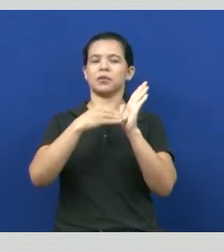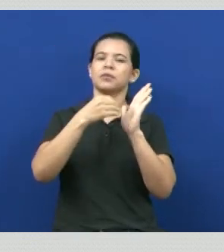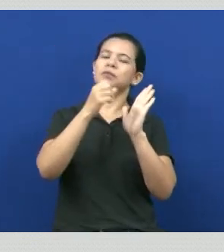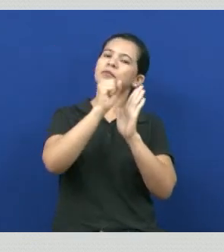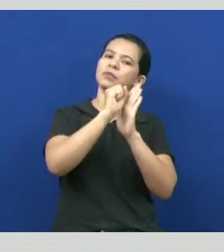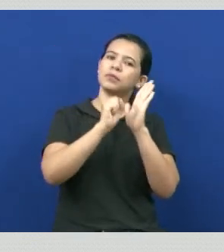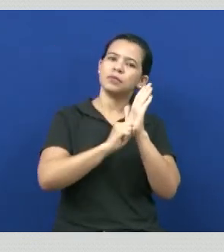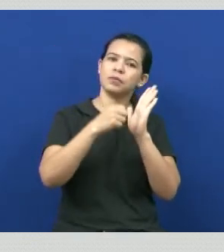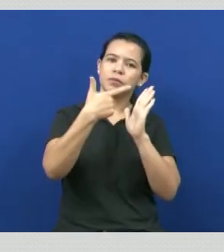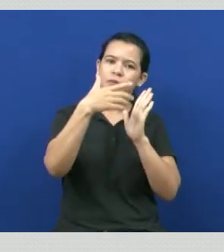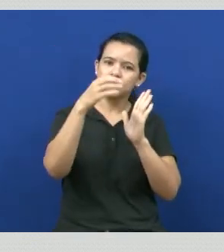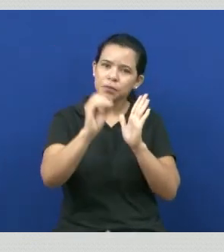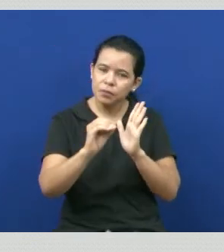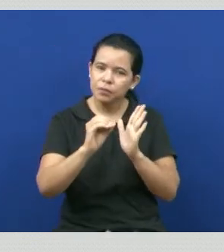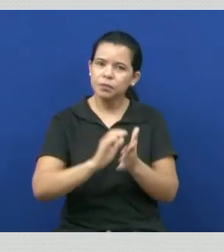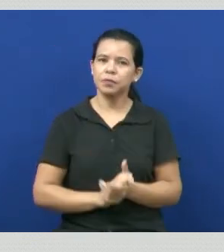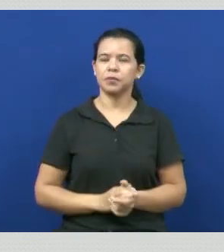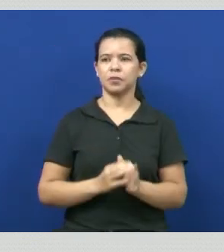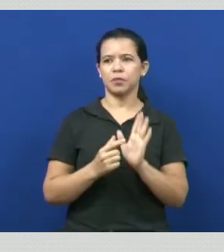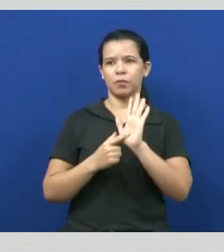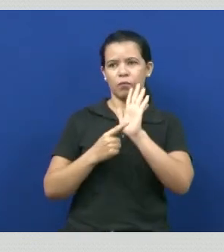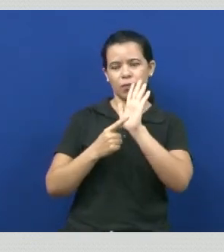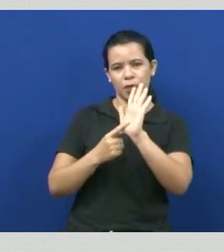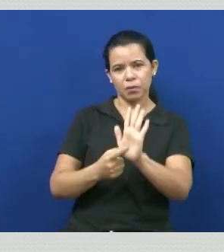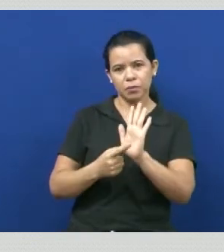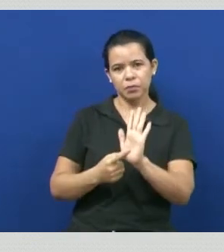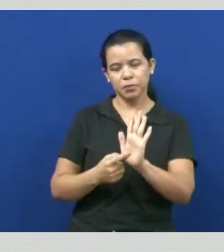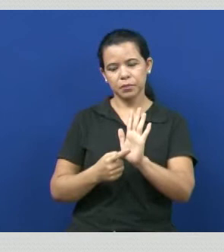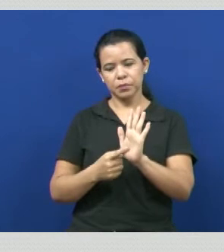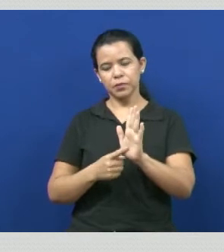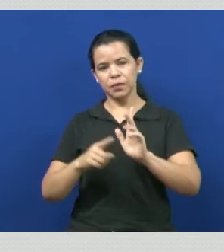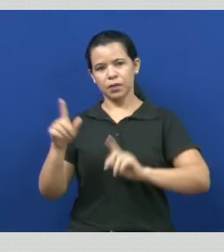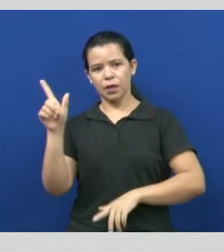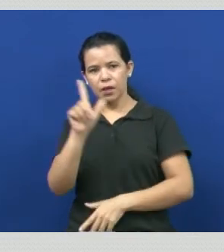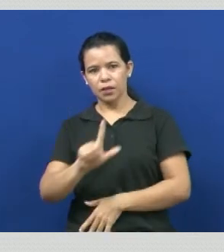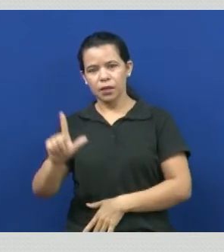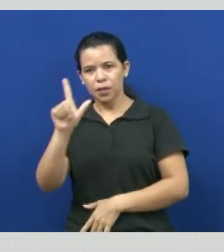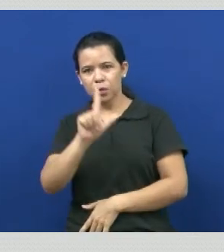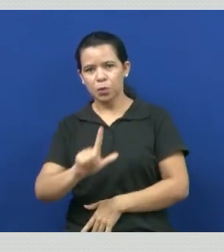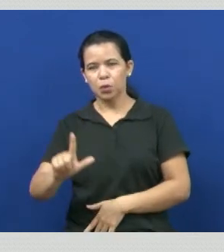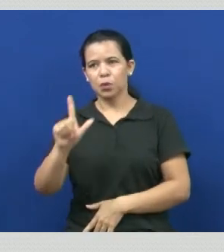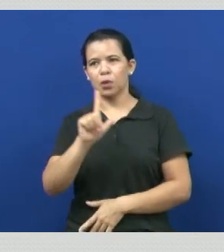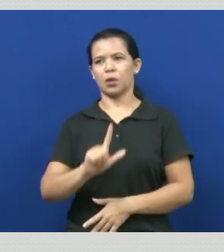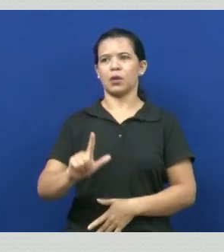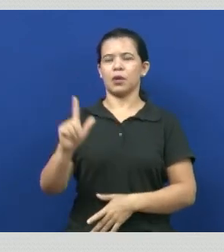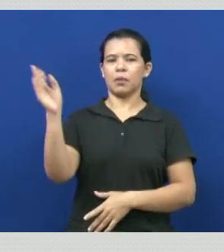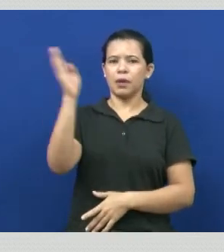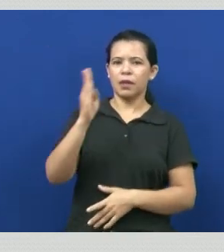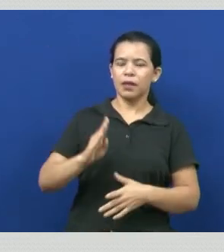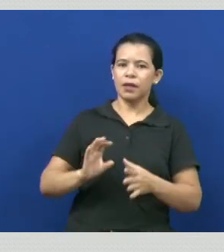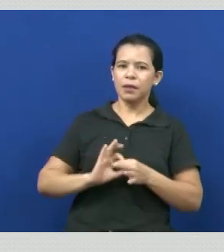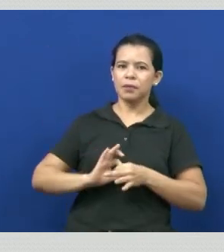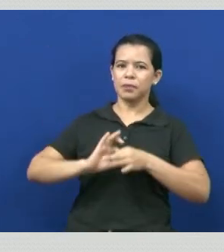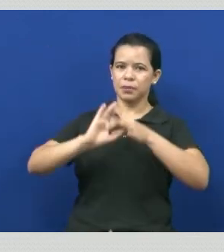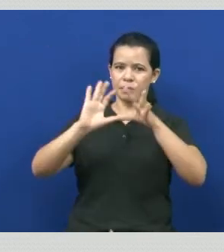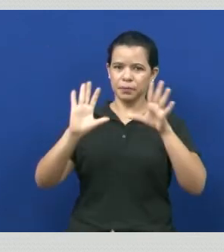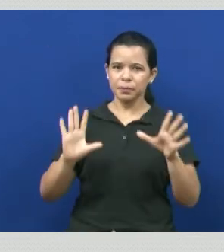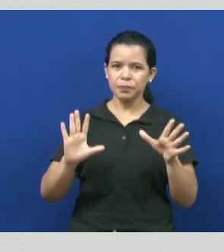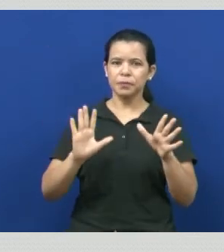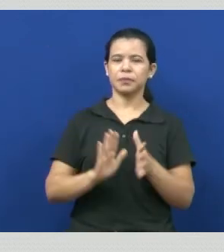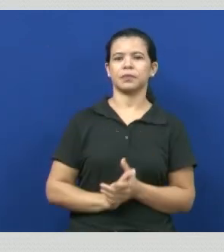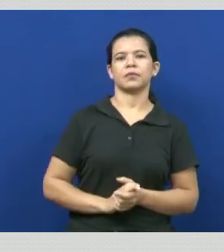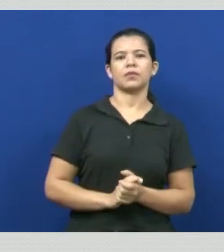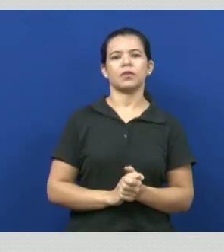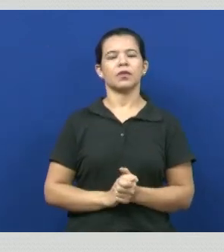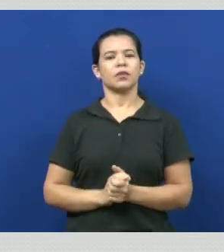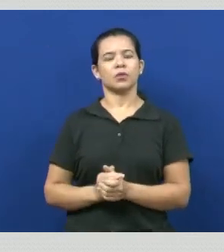de preparação para a fase de emancipação da literatura brasileira, o modernismo. Ele coexistiu